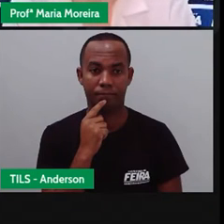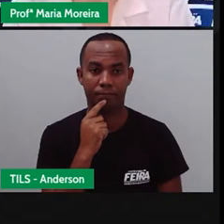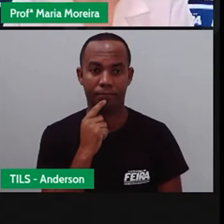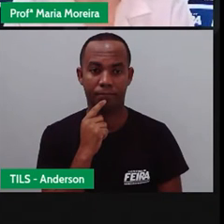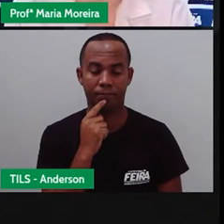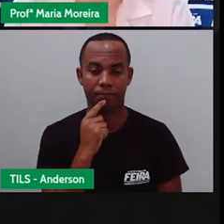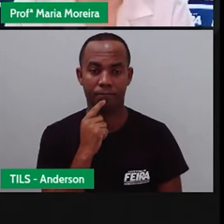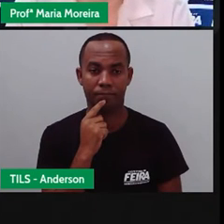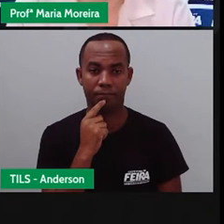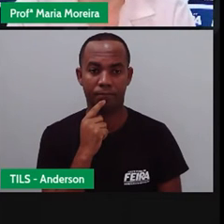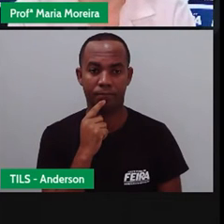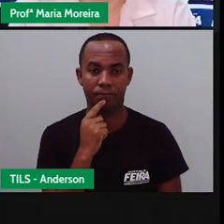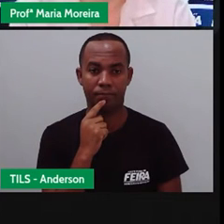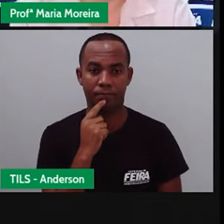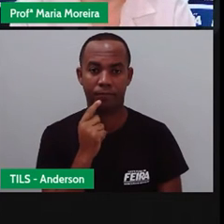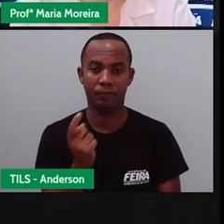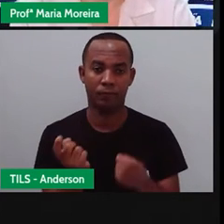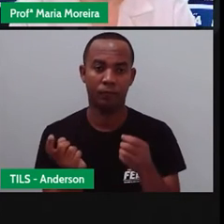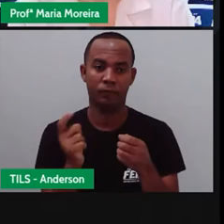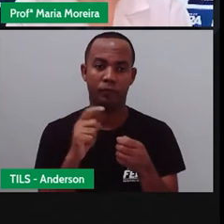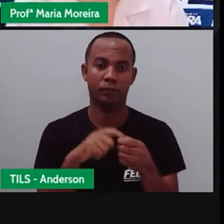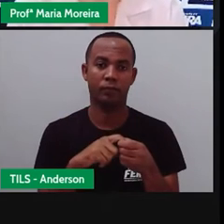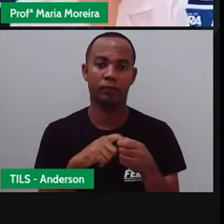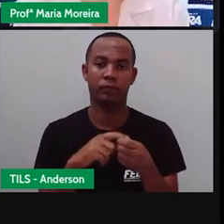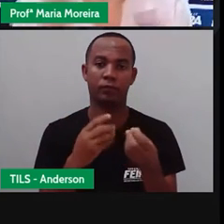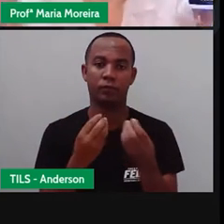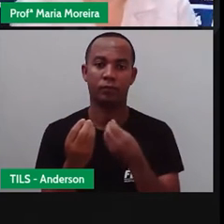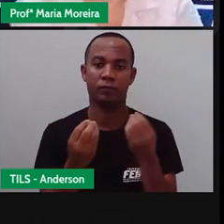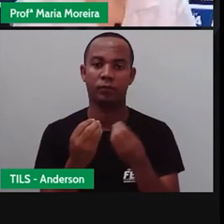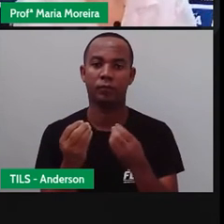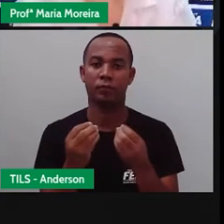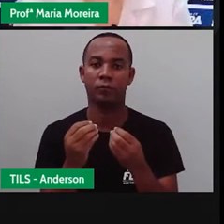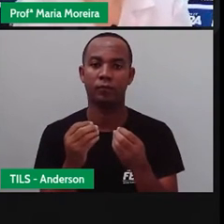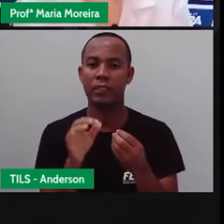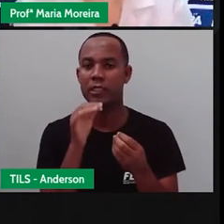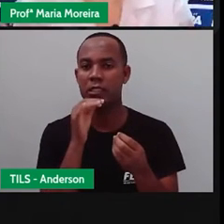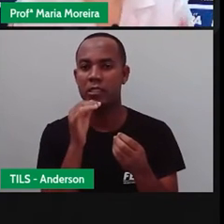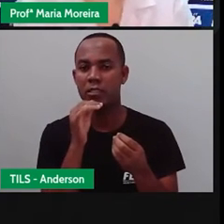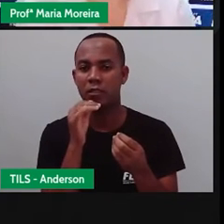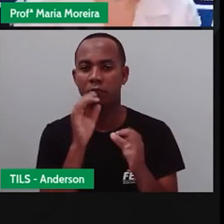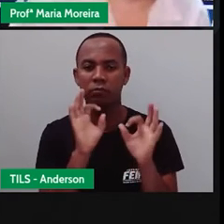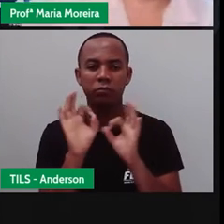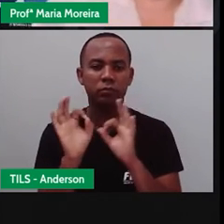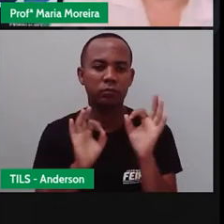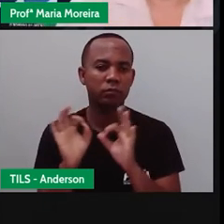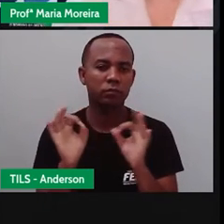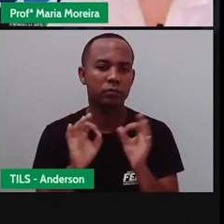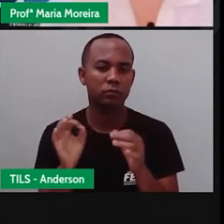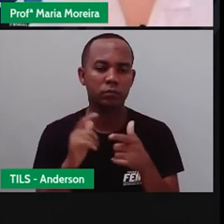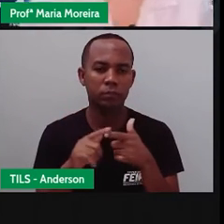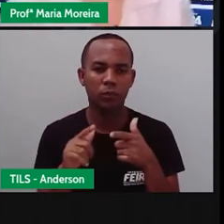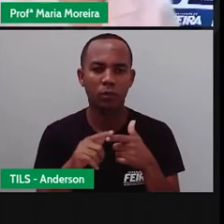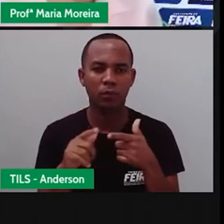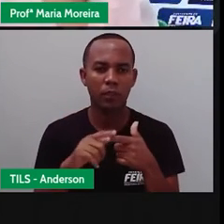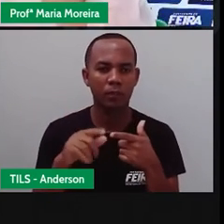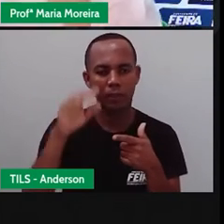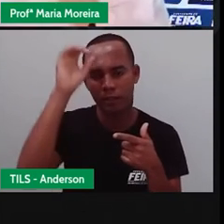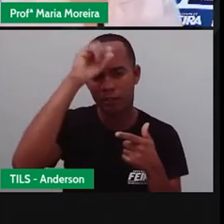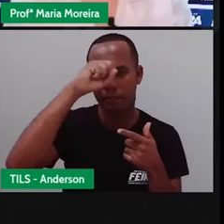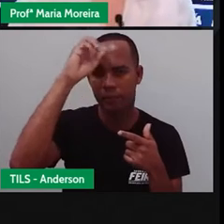e vamos resolver né uma situação problema é para que vocês possam ir pato